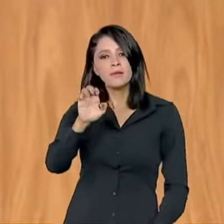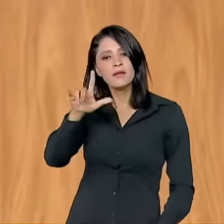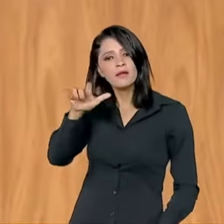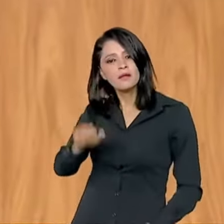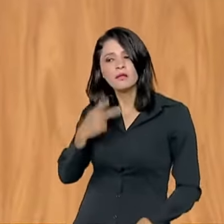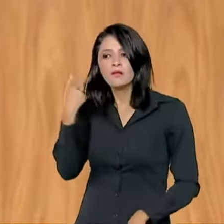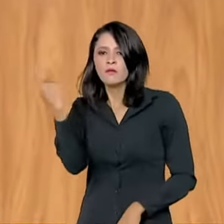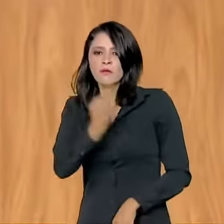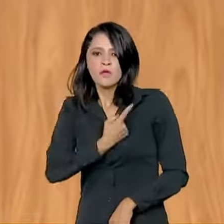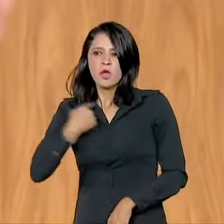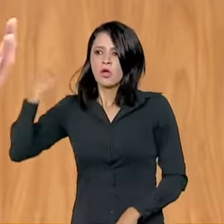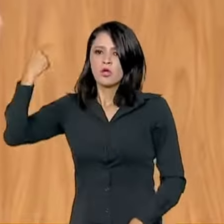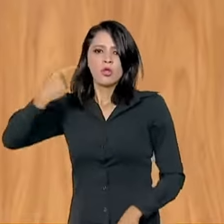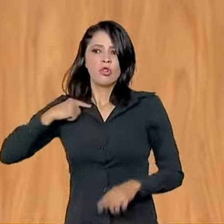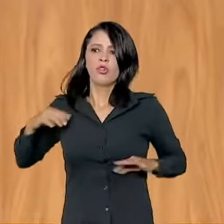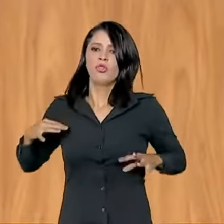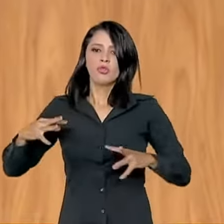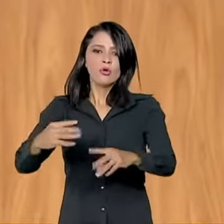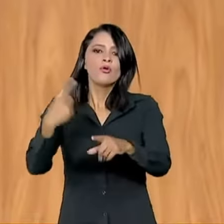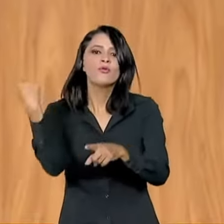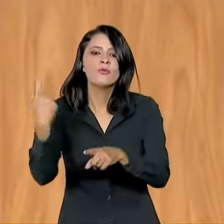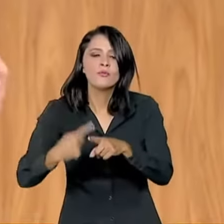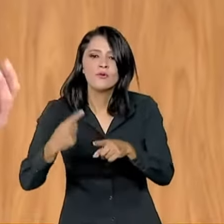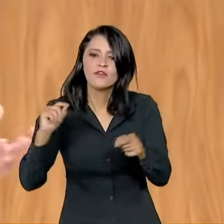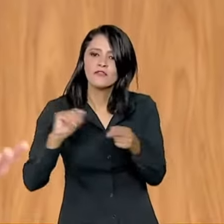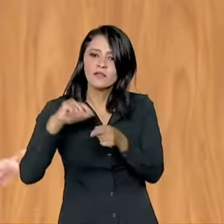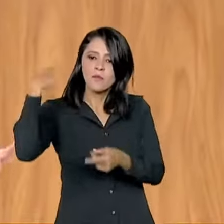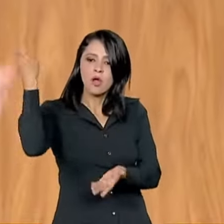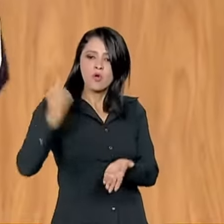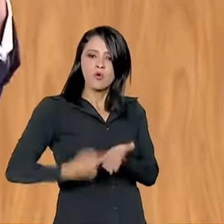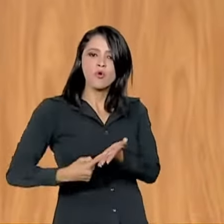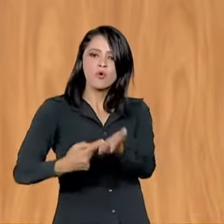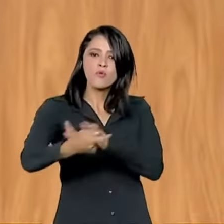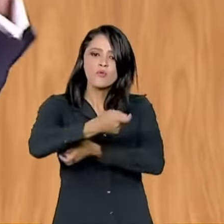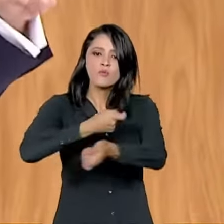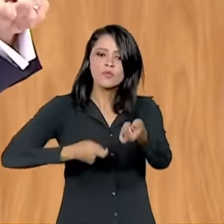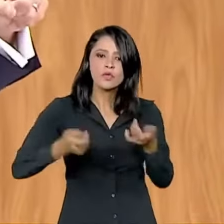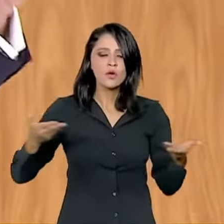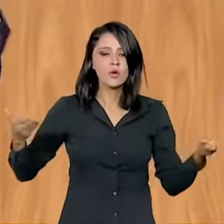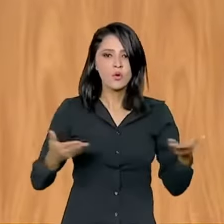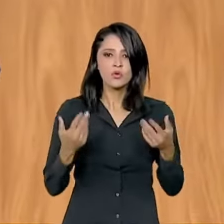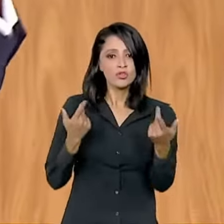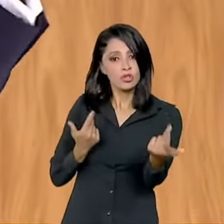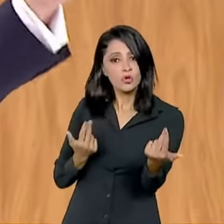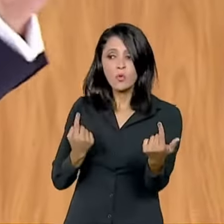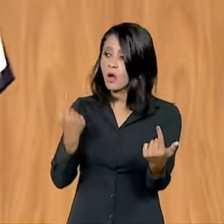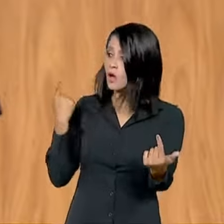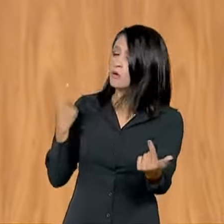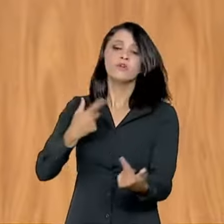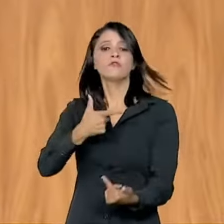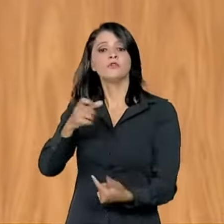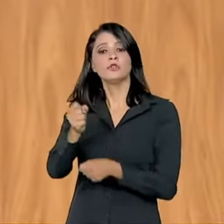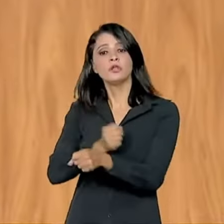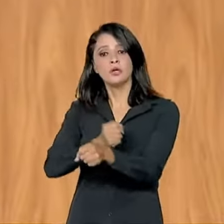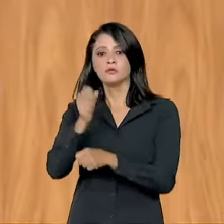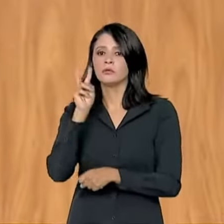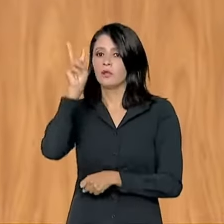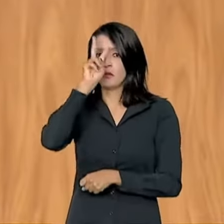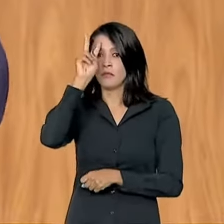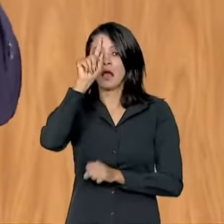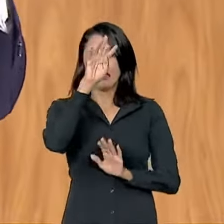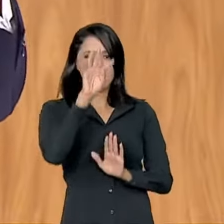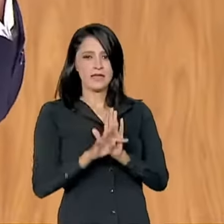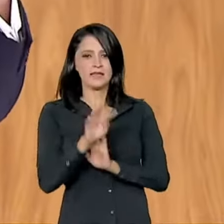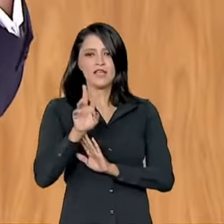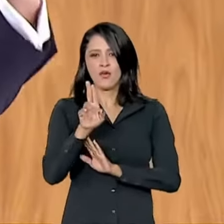somos todos loucos, todos nós, porque fazemos acordos comerciais hoje, como fazíamos há 20 anos atrás. Quero recordar aqui que esse texto